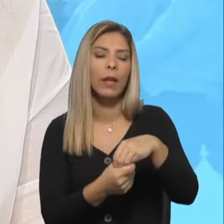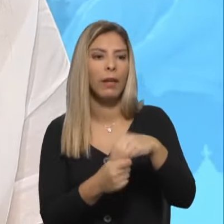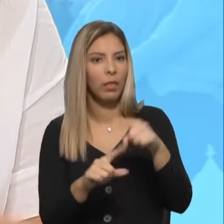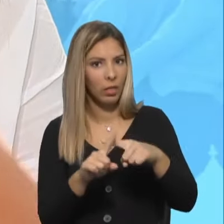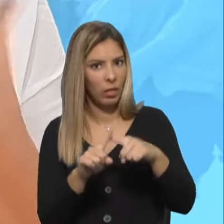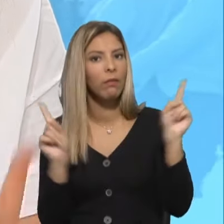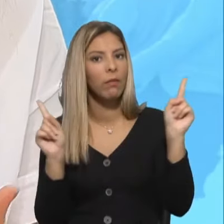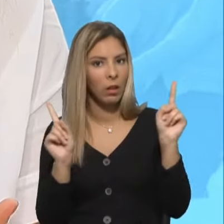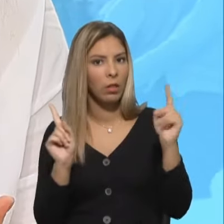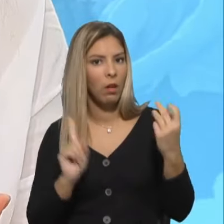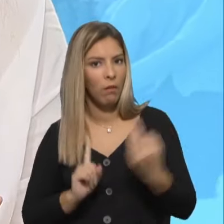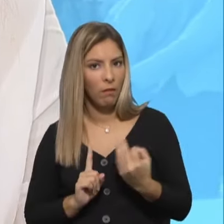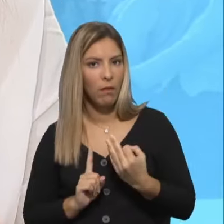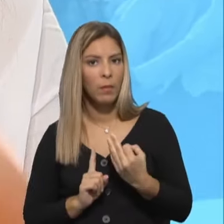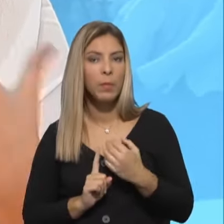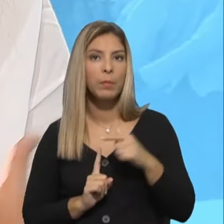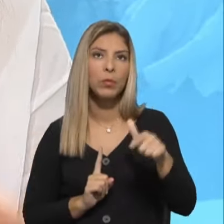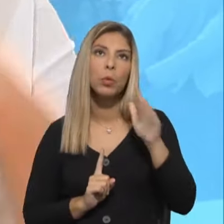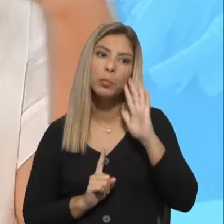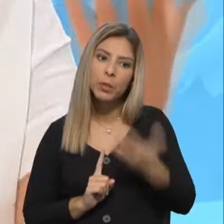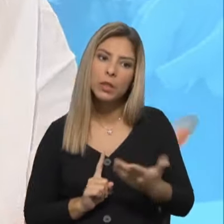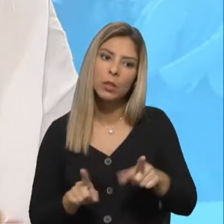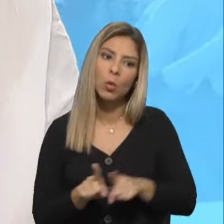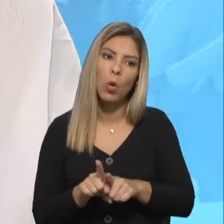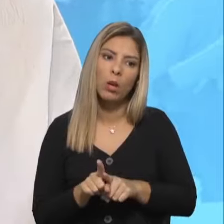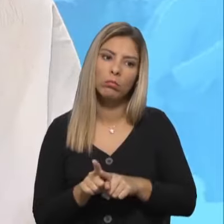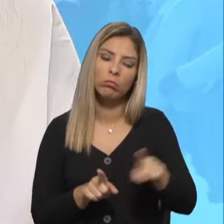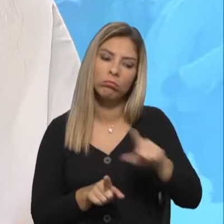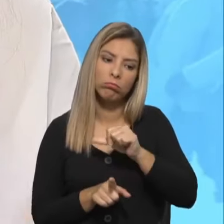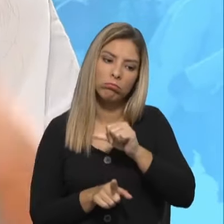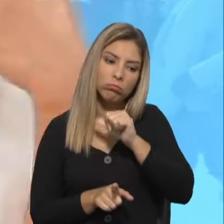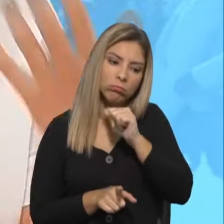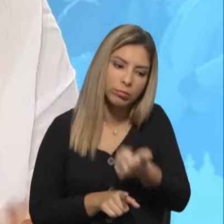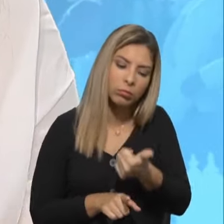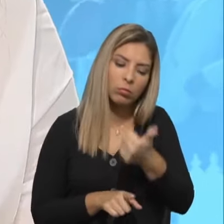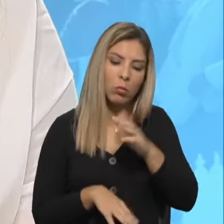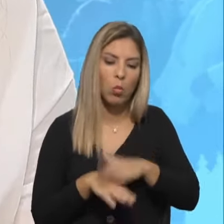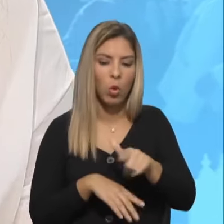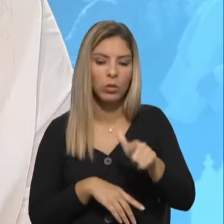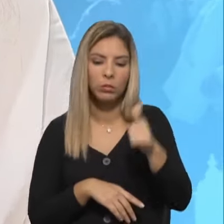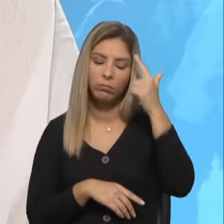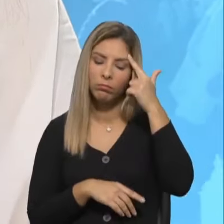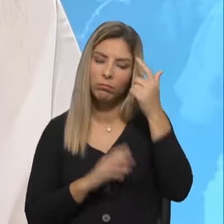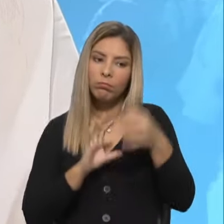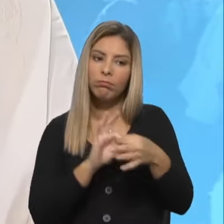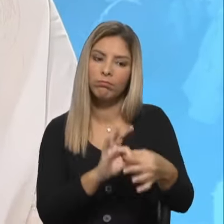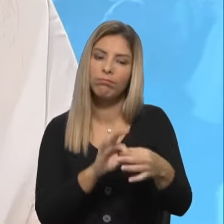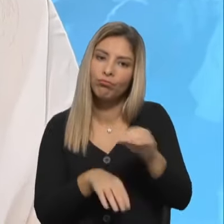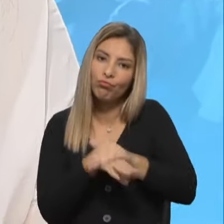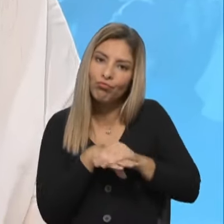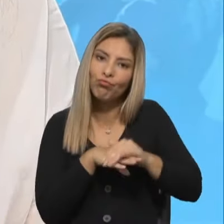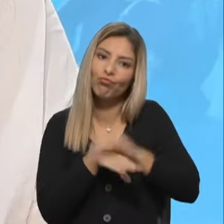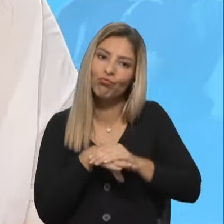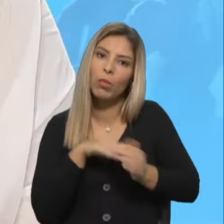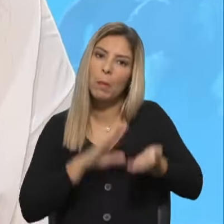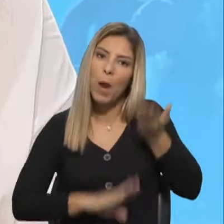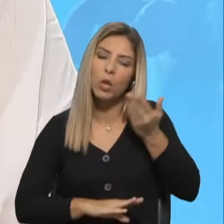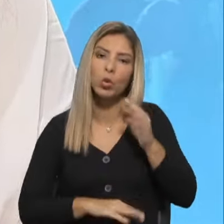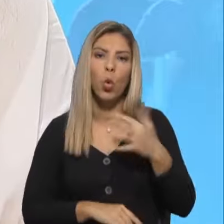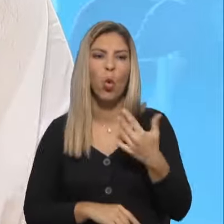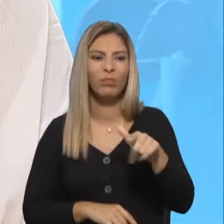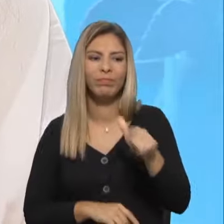eu tenho que ar essa perda por alguém que eu tinha mais afeto com quem eu tinha mais proximidade ou alguém que era um